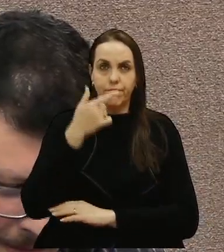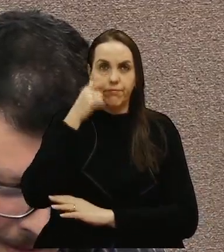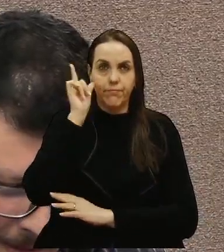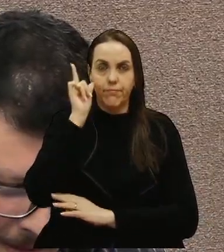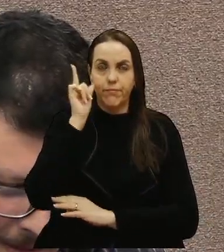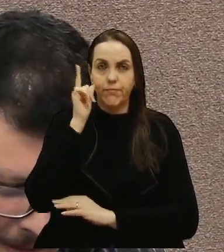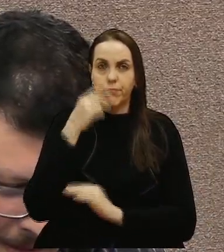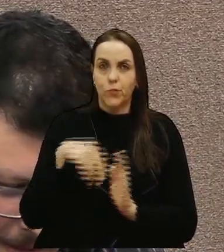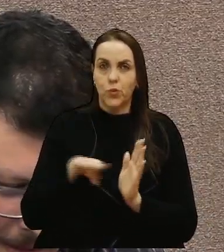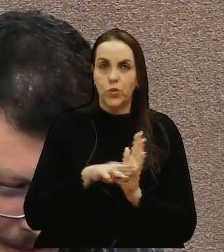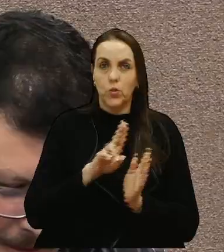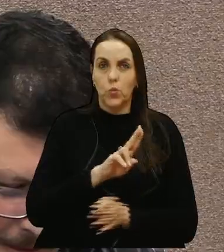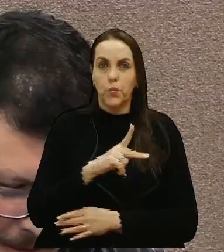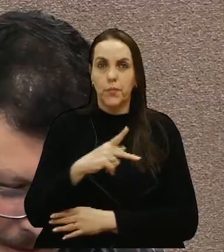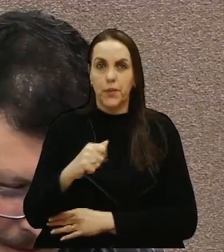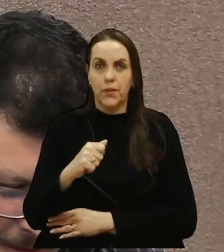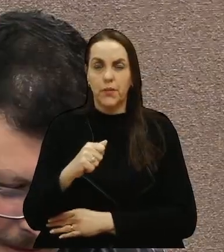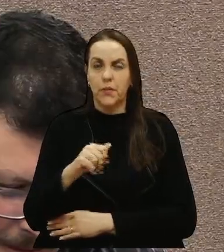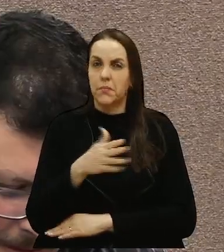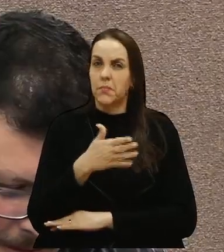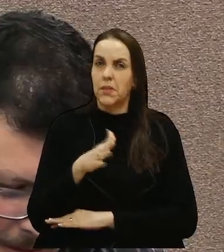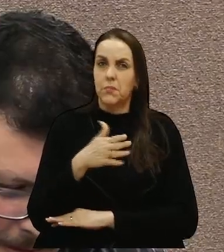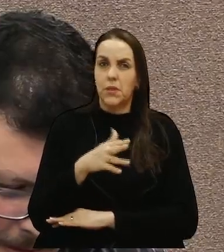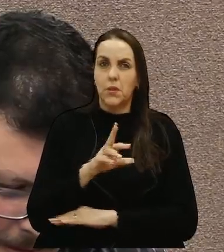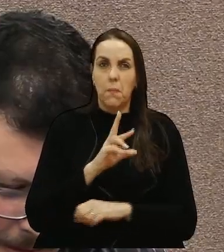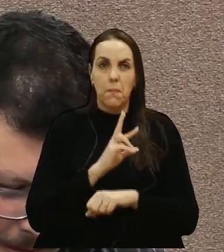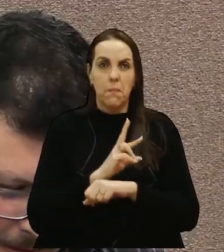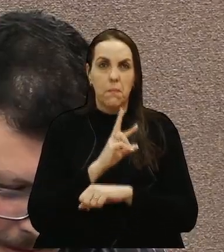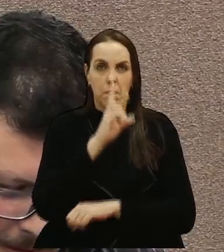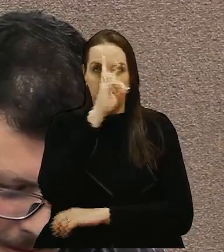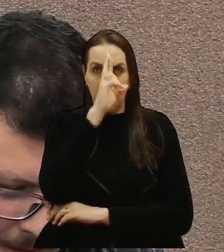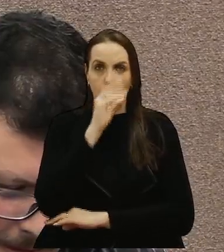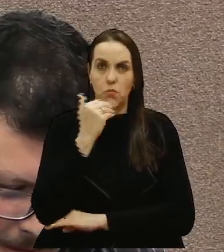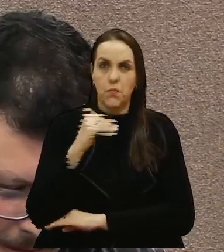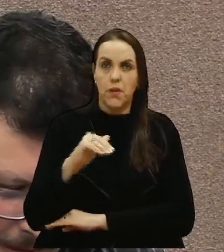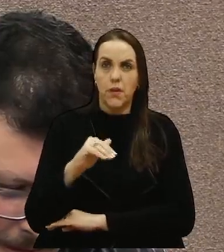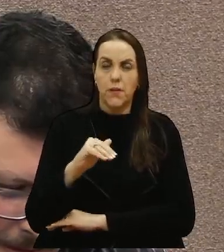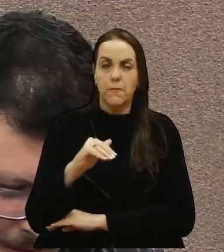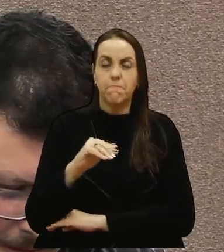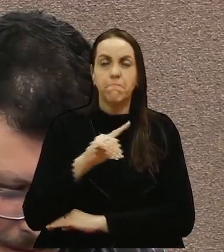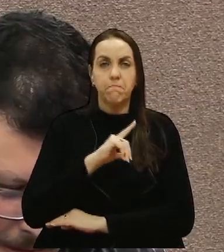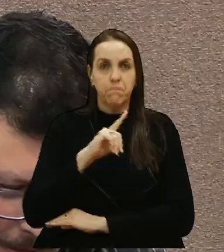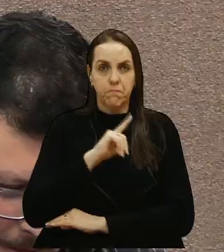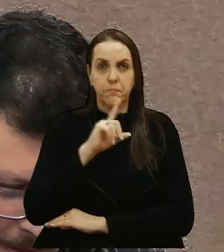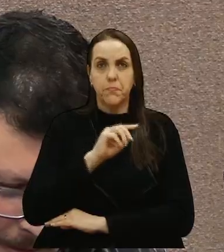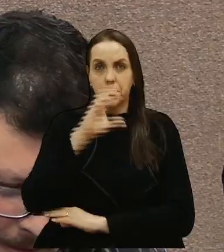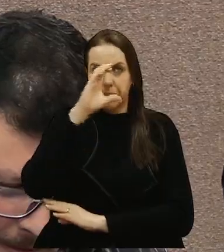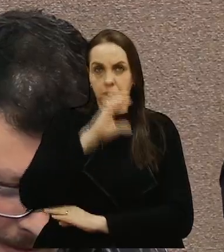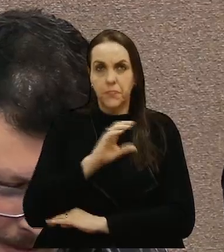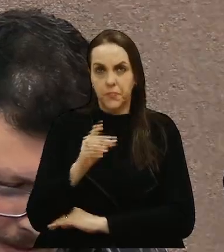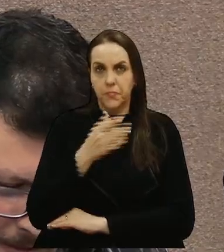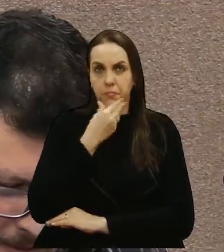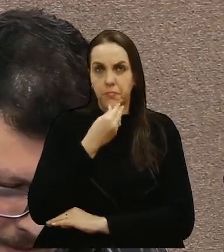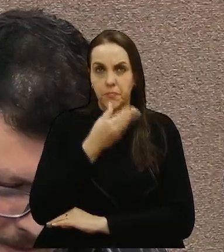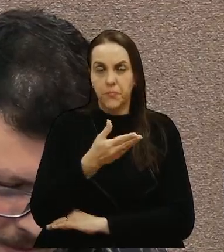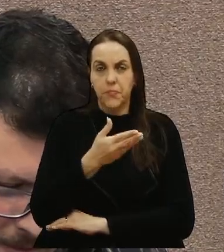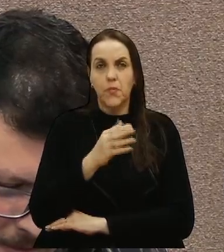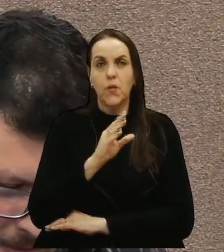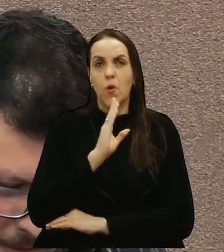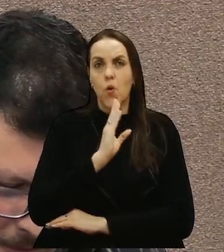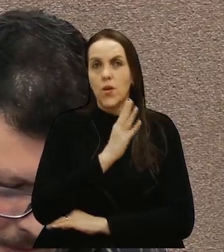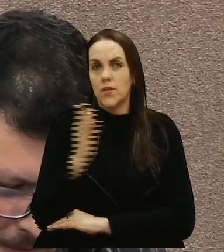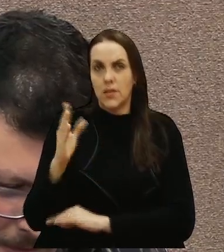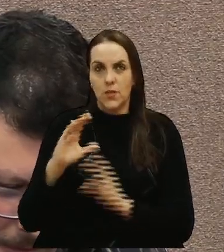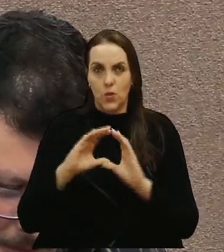na UPA, era por volta de 00:30. Lá tinha um cidadão, muito conhecido dos comunistas aqui do